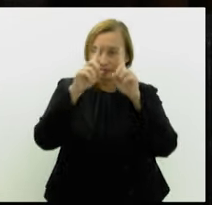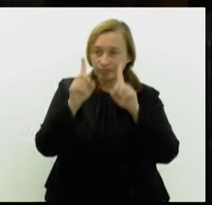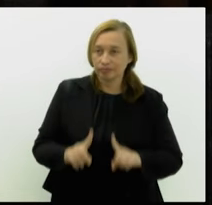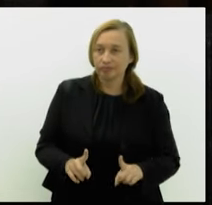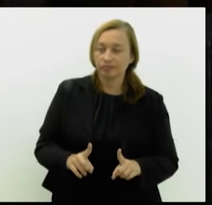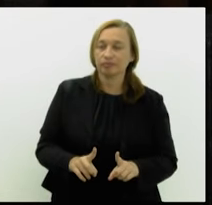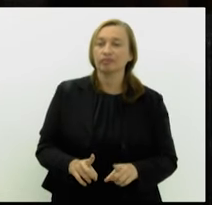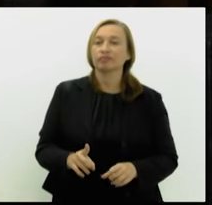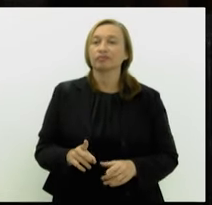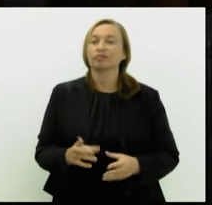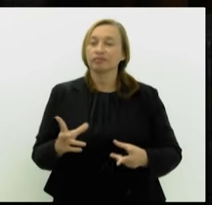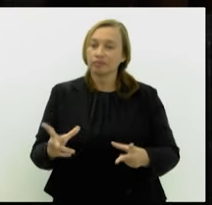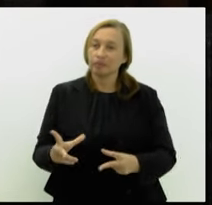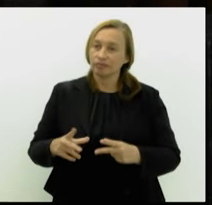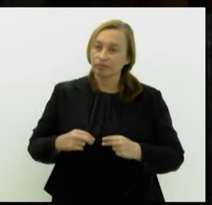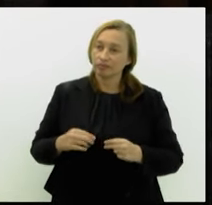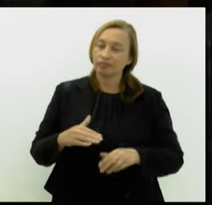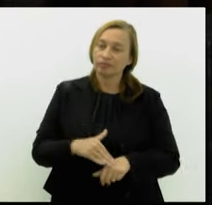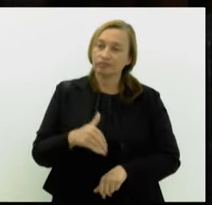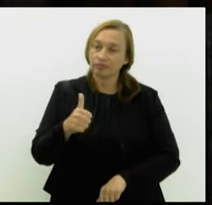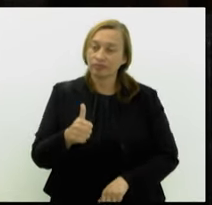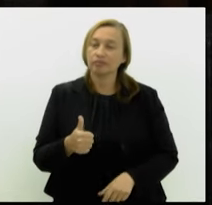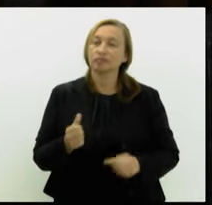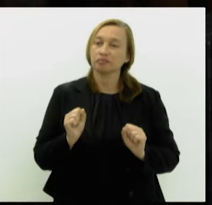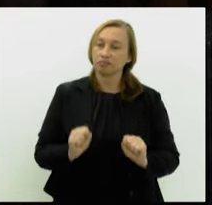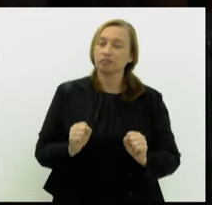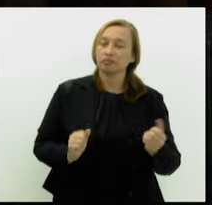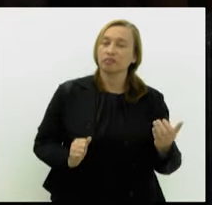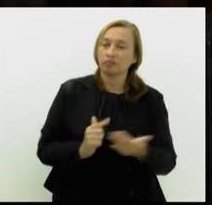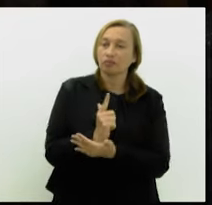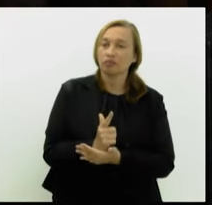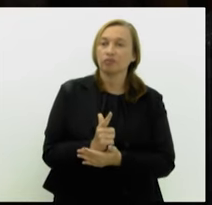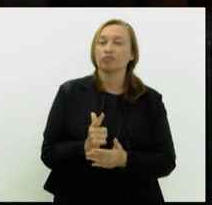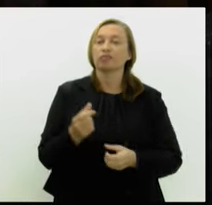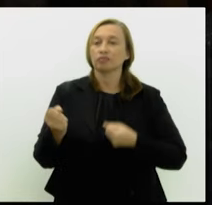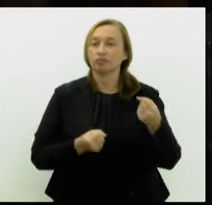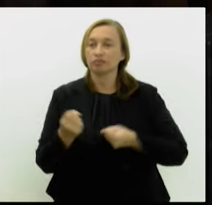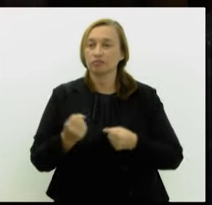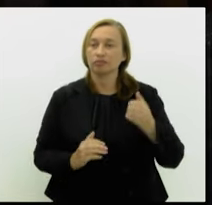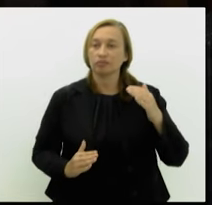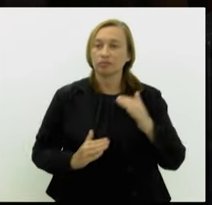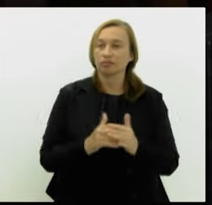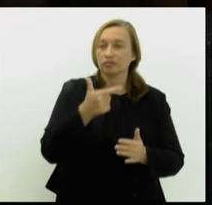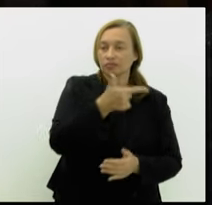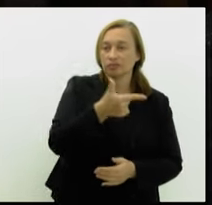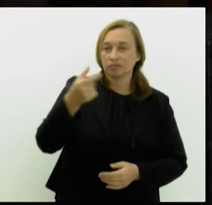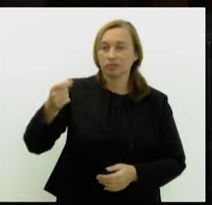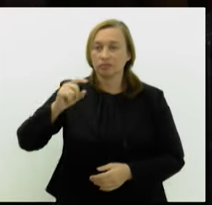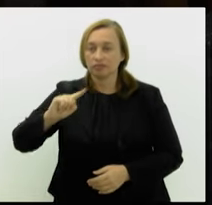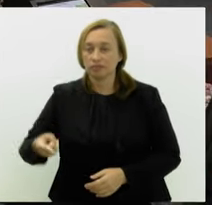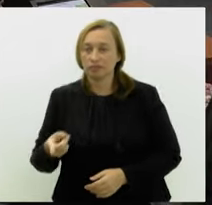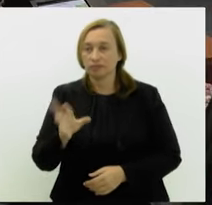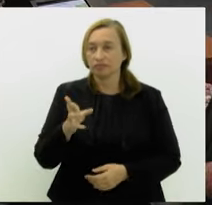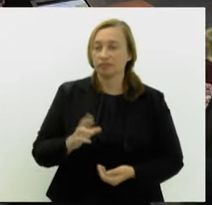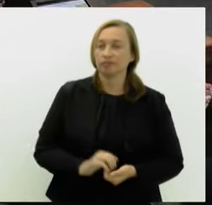merece, de fato, agora ter a dignidade de poder comprar um carro também até R$120 mil. Muito obrigado.